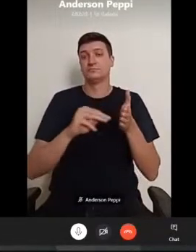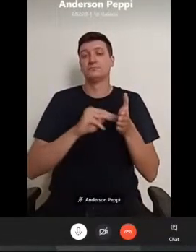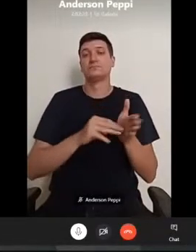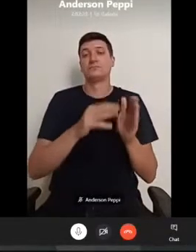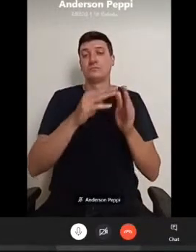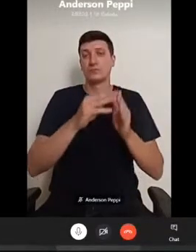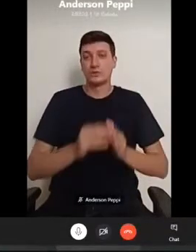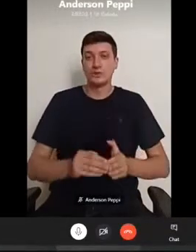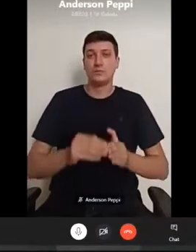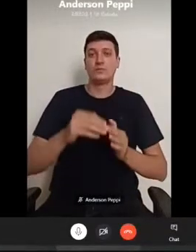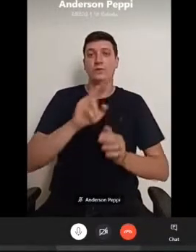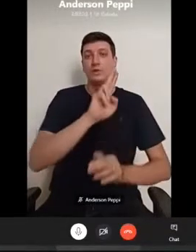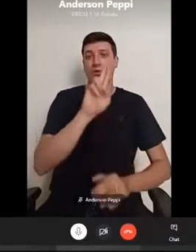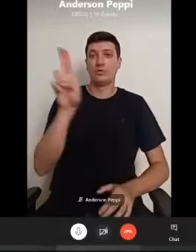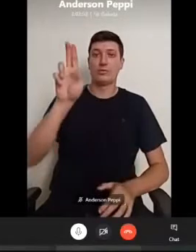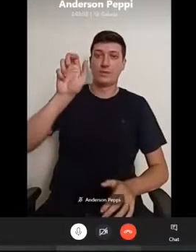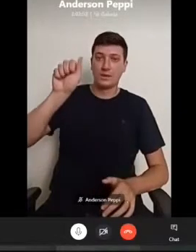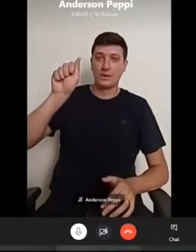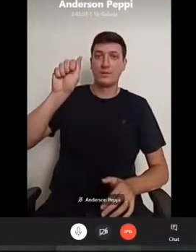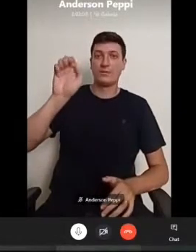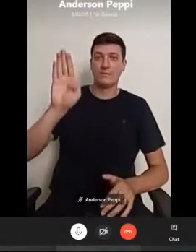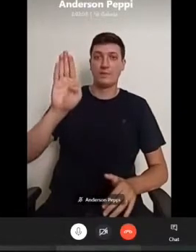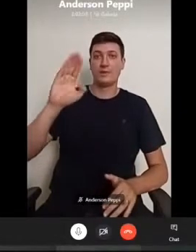o processo de votação.